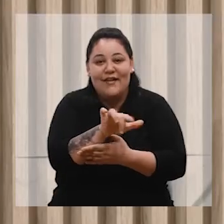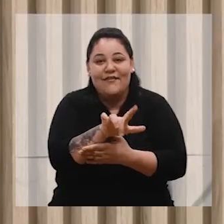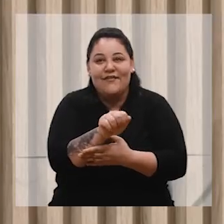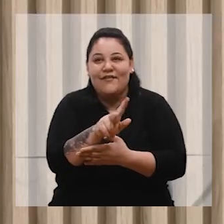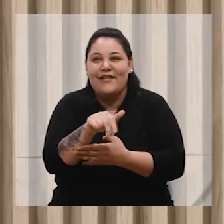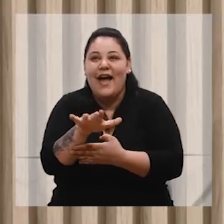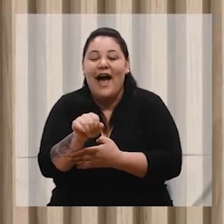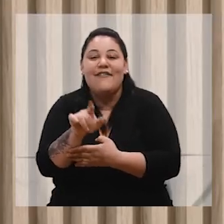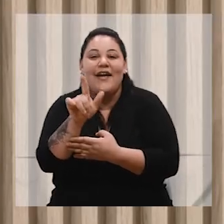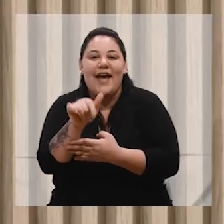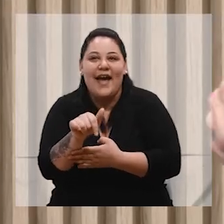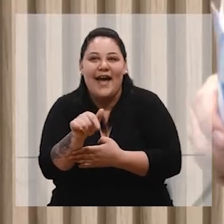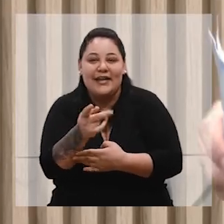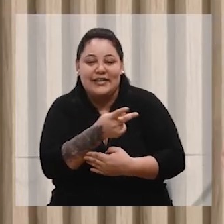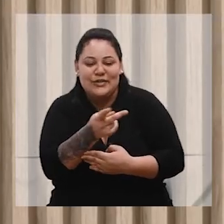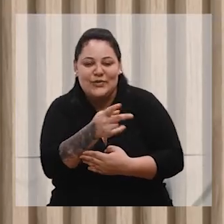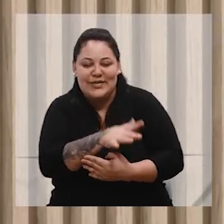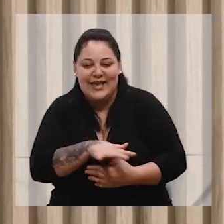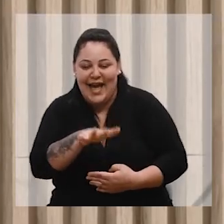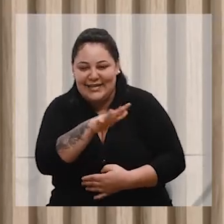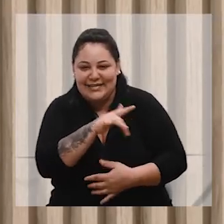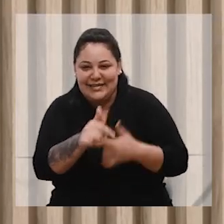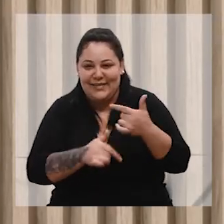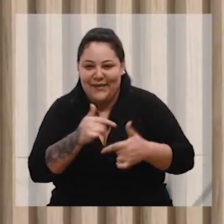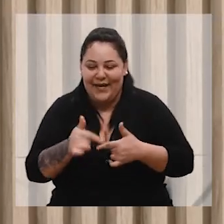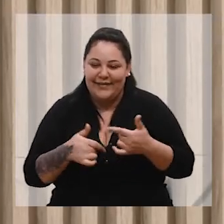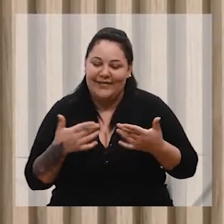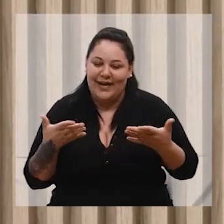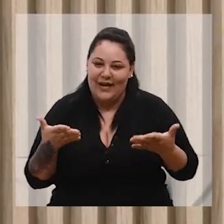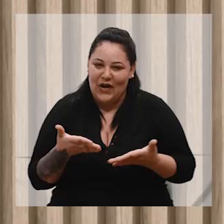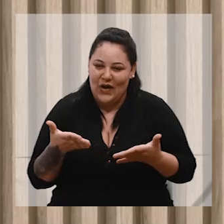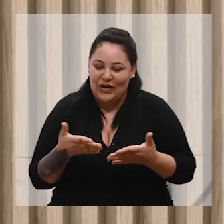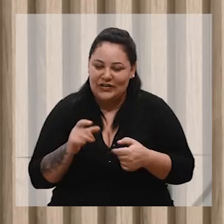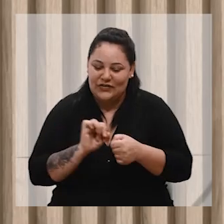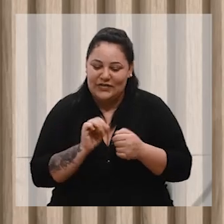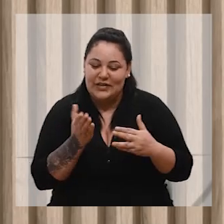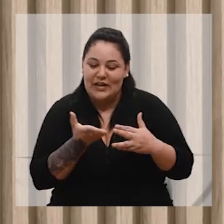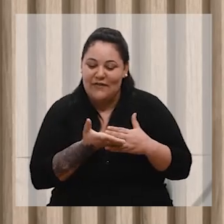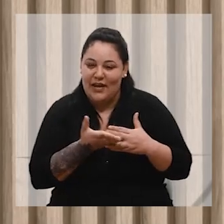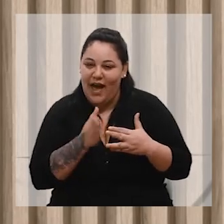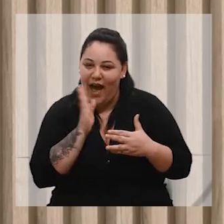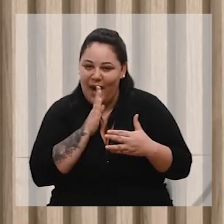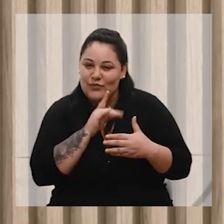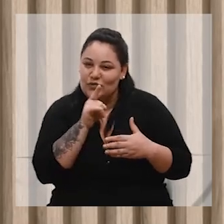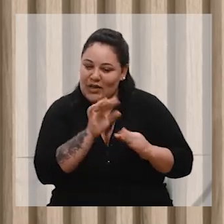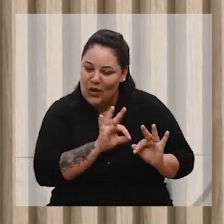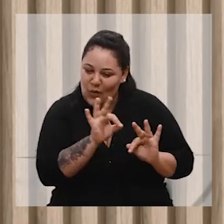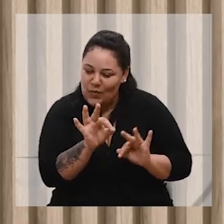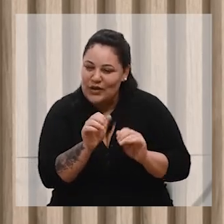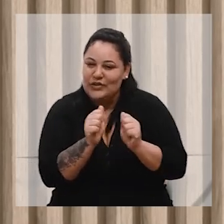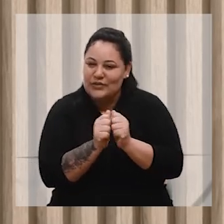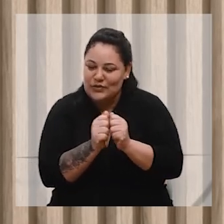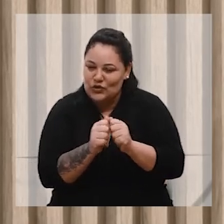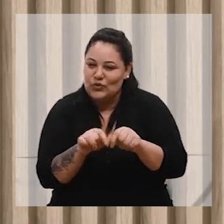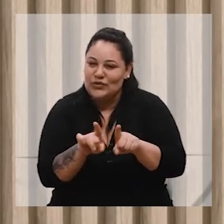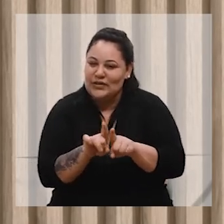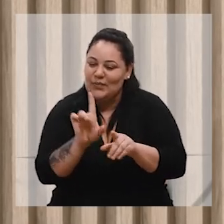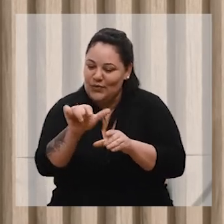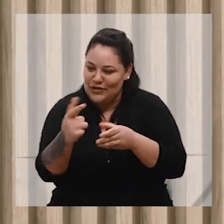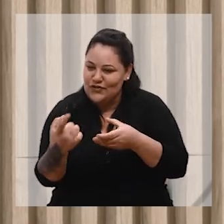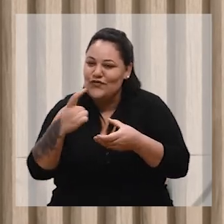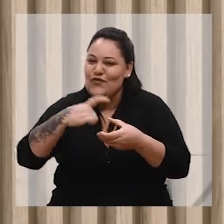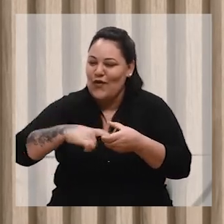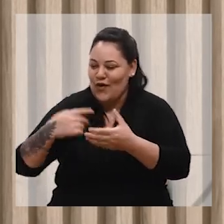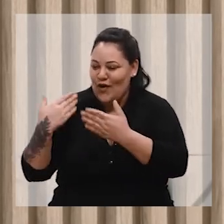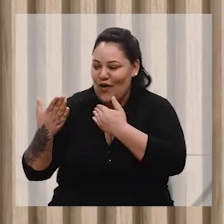Flávia, porque a professora Flávia é prof dessas duas áreas. Vamos então para um intervalinho, você fique com a gente e volte daqui